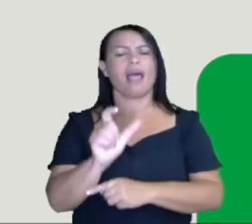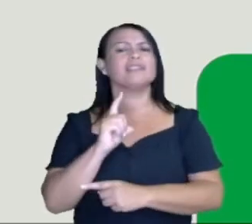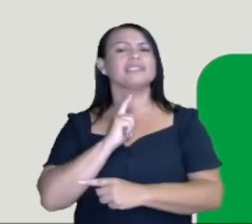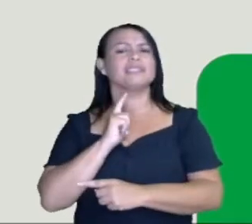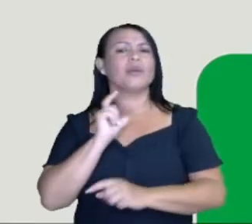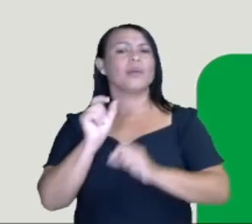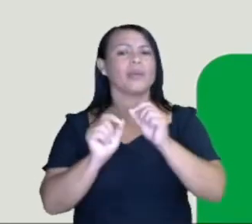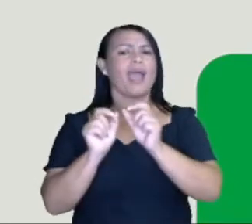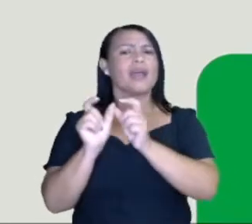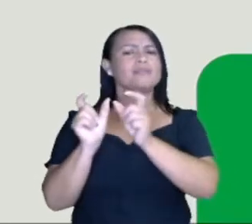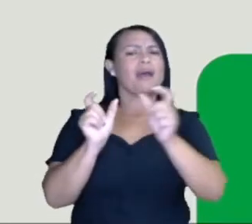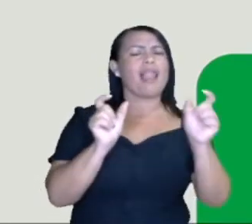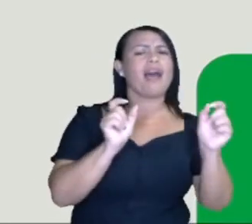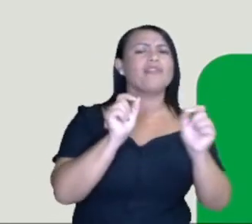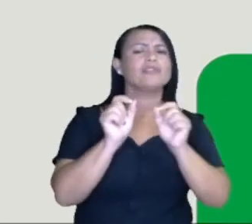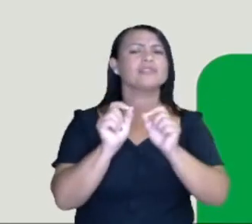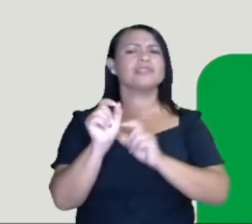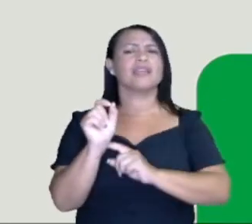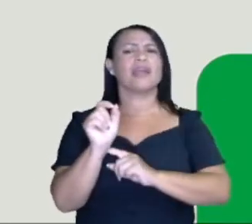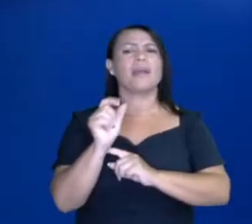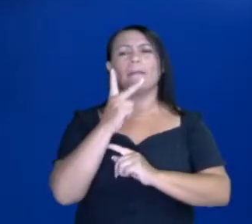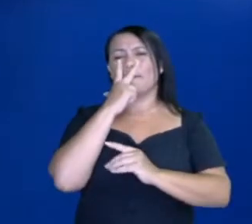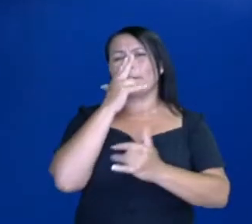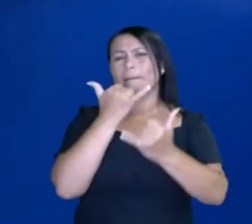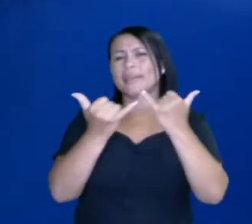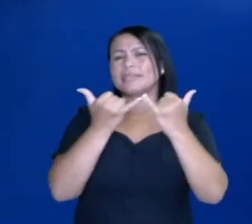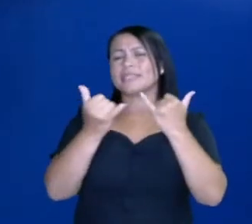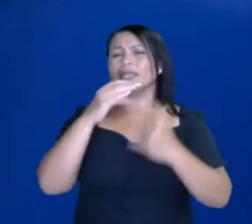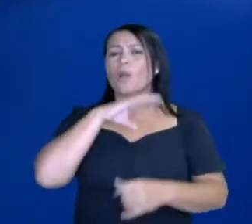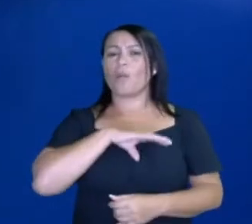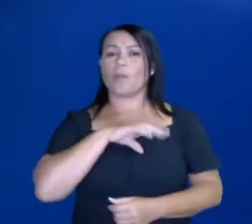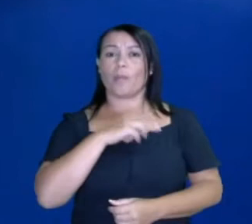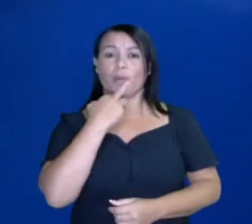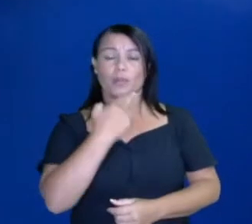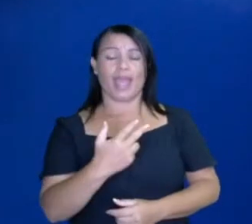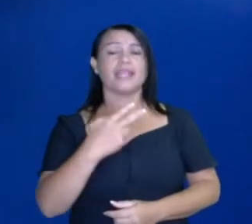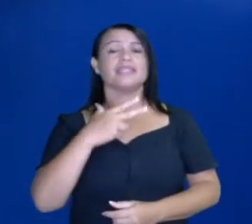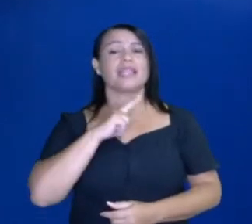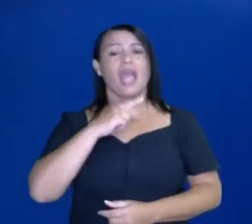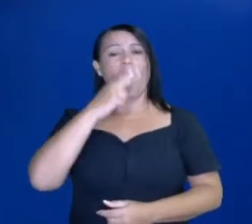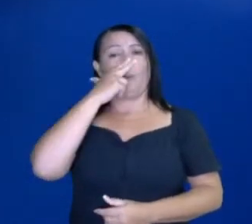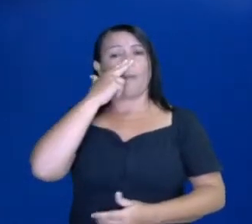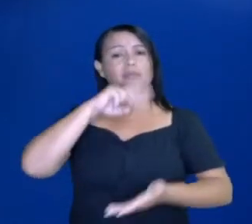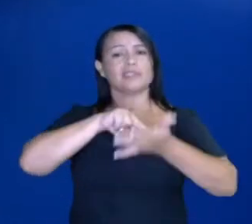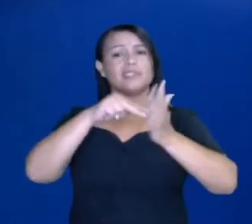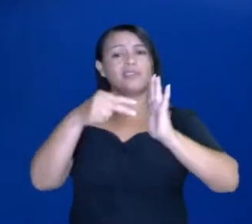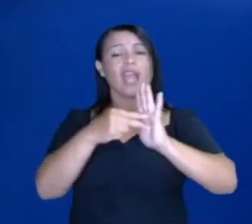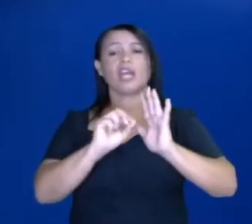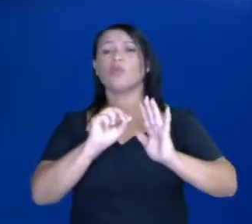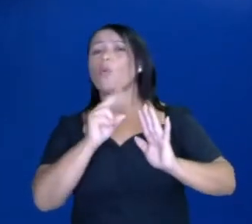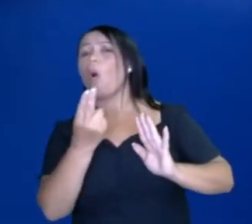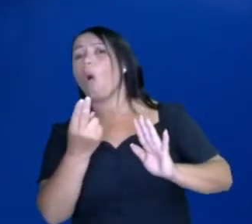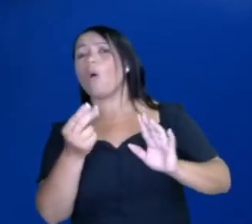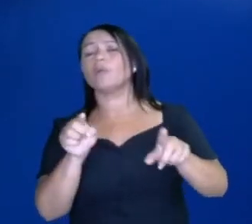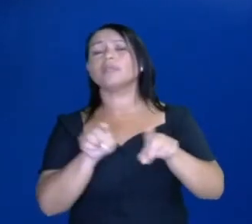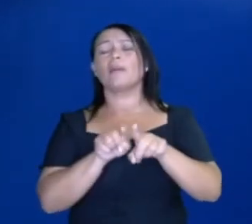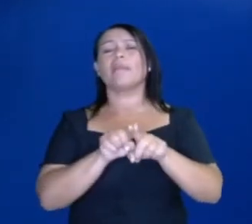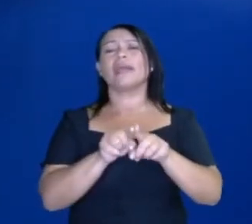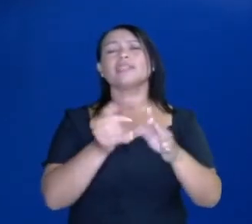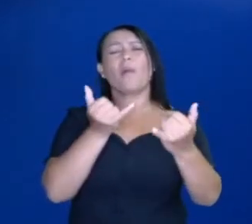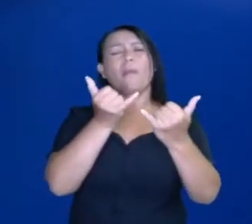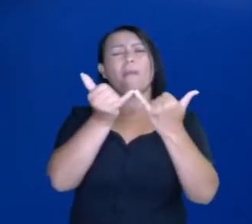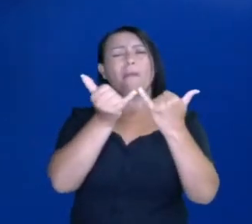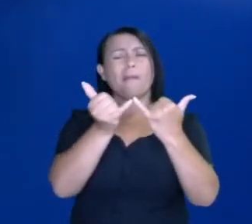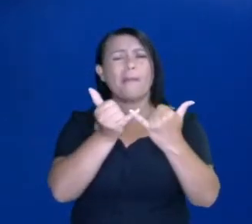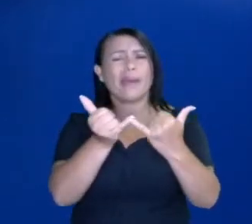escrita parecida com a língua portuguesa e que tem o mesmo significado ou que são bastante parecidas